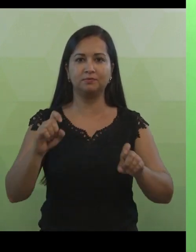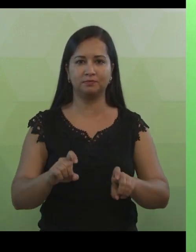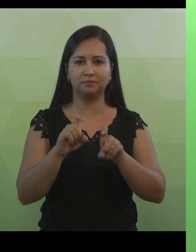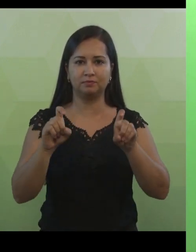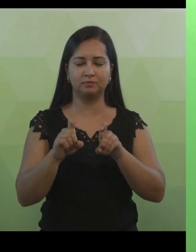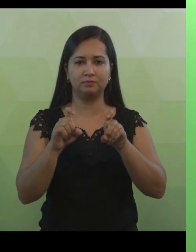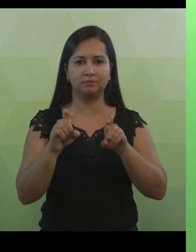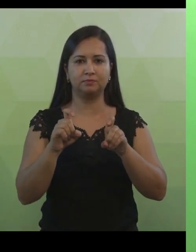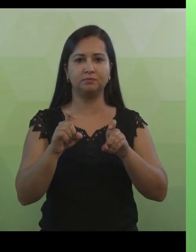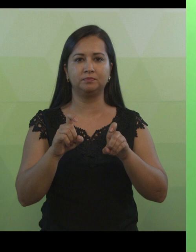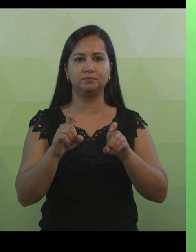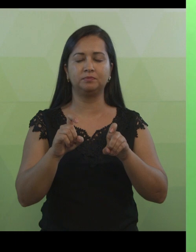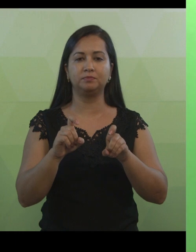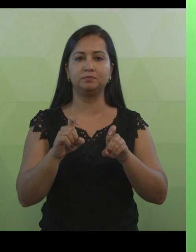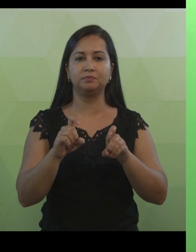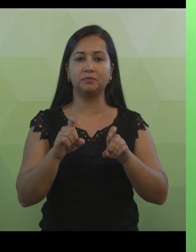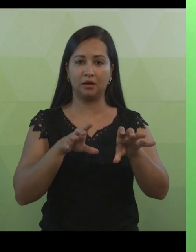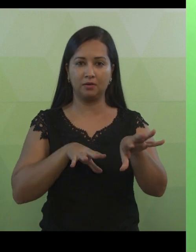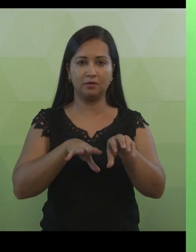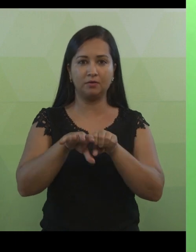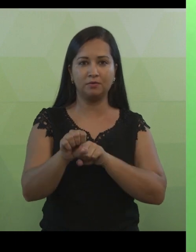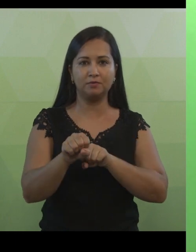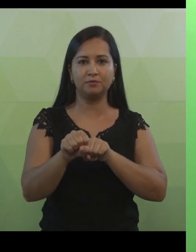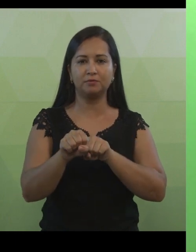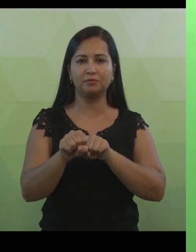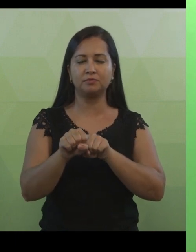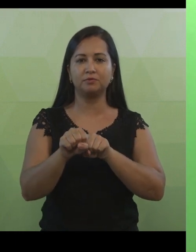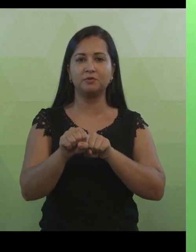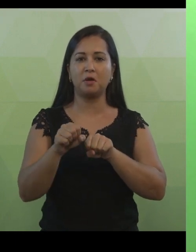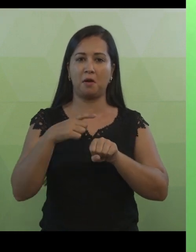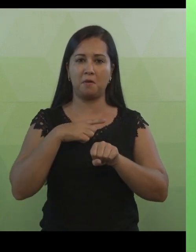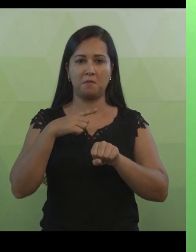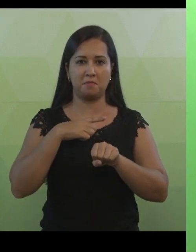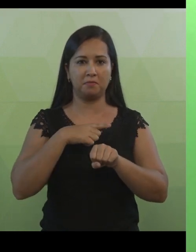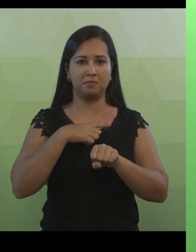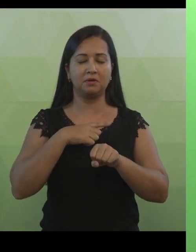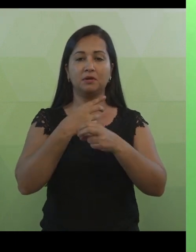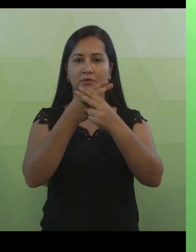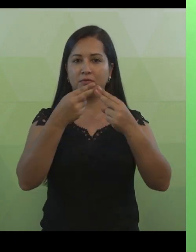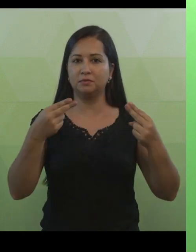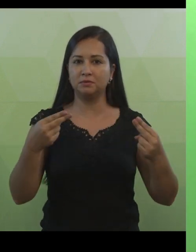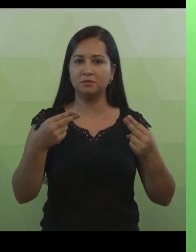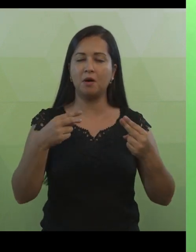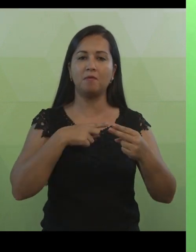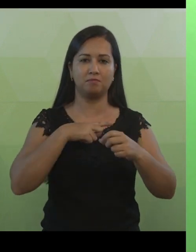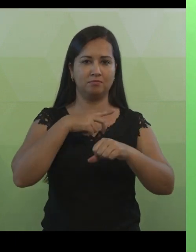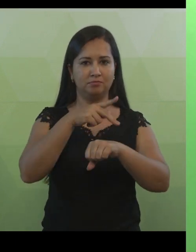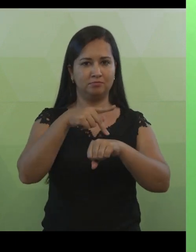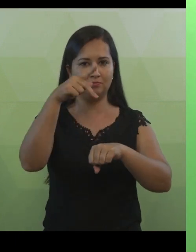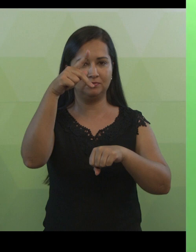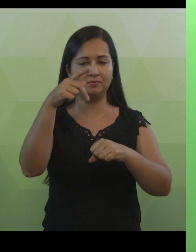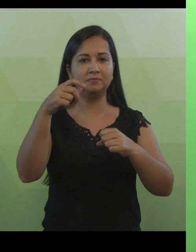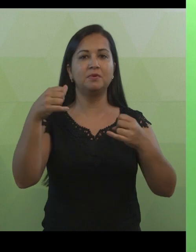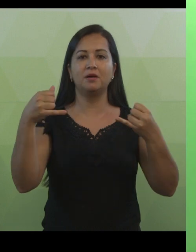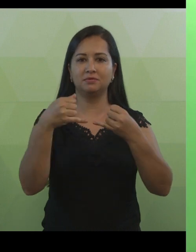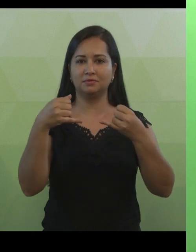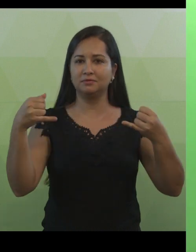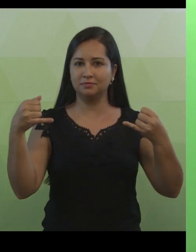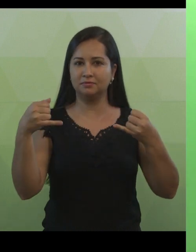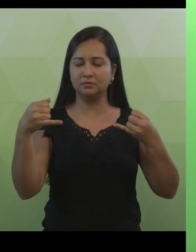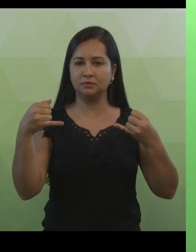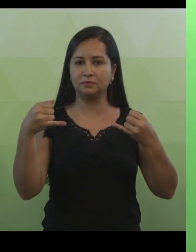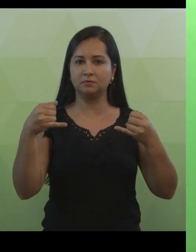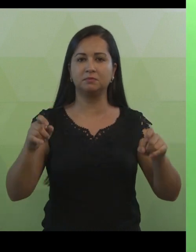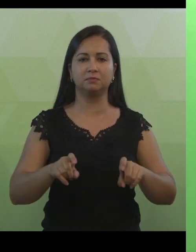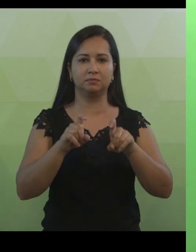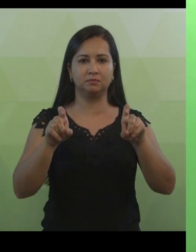Informática para a Internet. Sou formado em Sistemas na Unimontes e tenho pós-graduação em Redes de Computadores, e a área de redes é a área que eu atuo. Na nossa